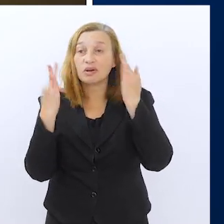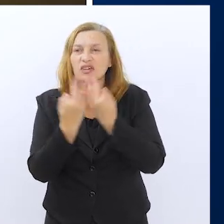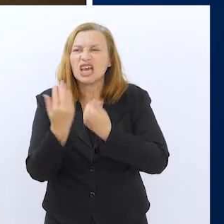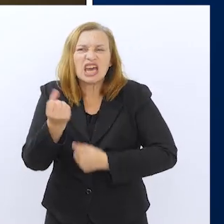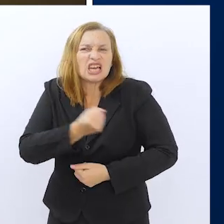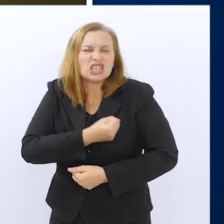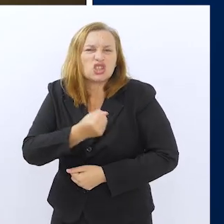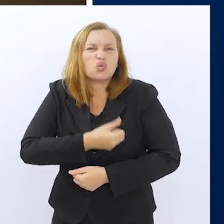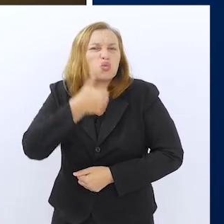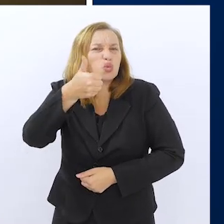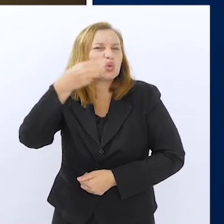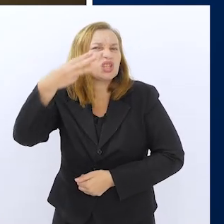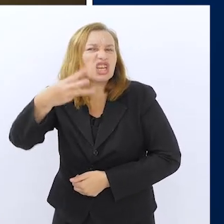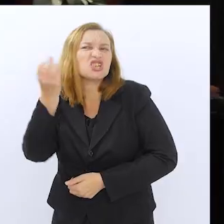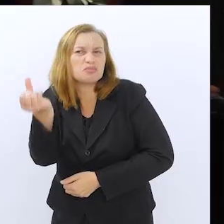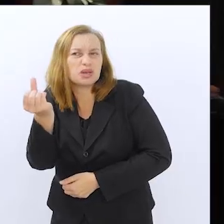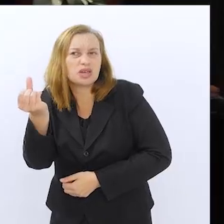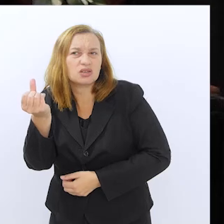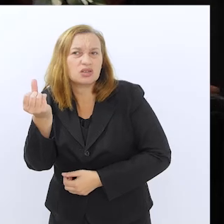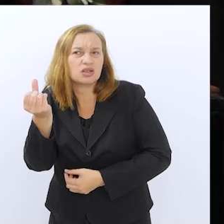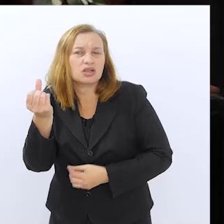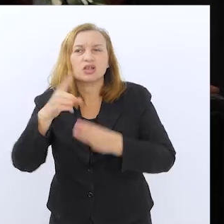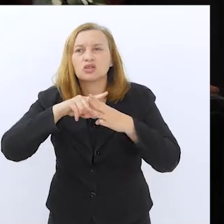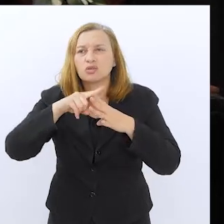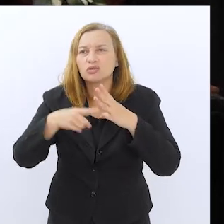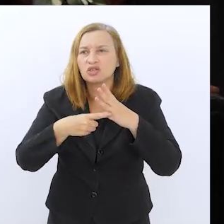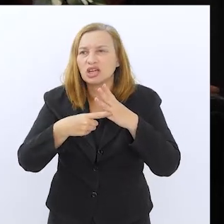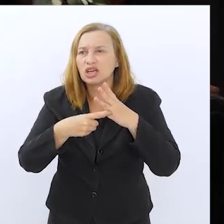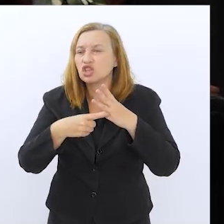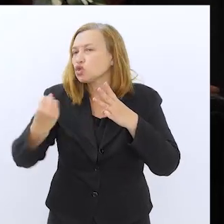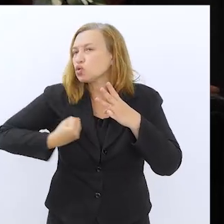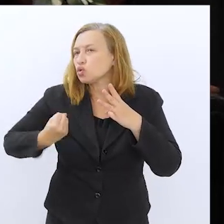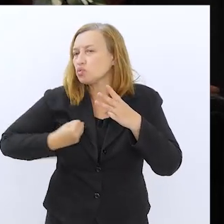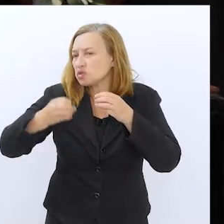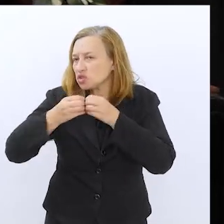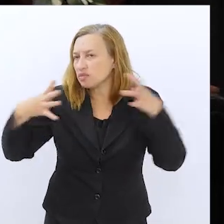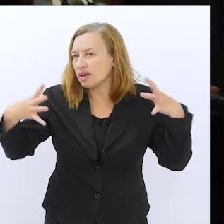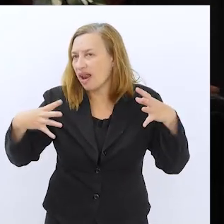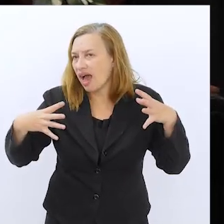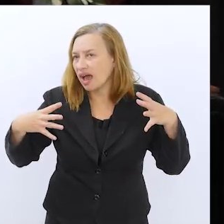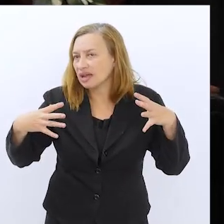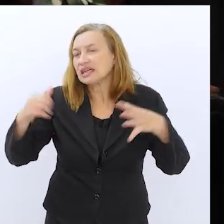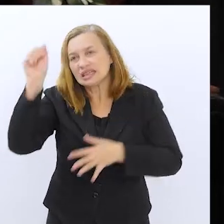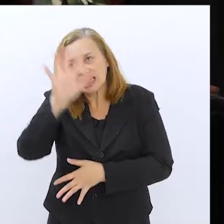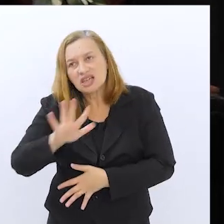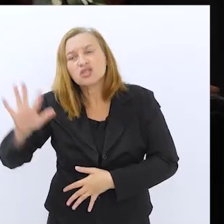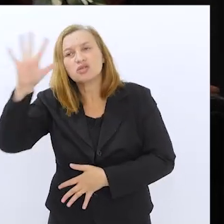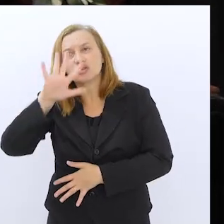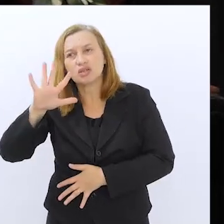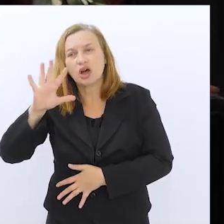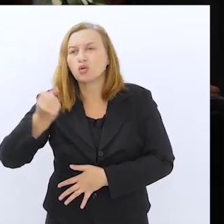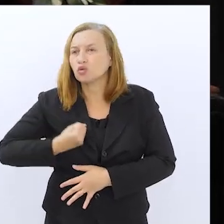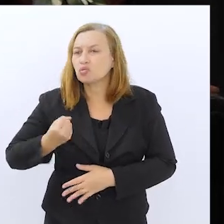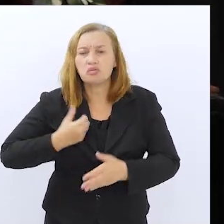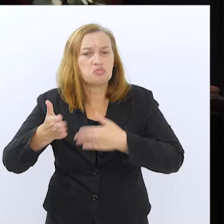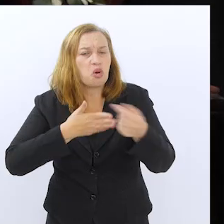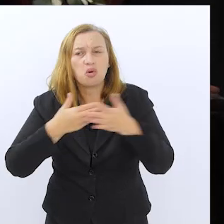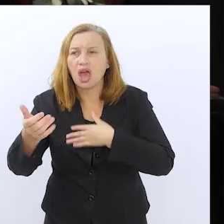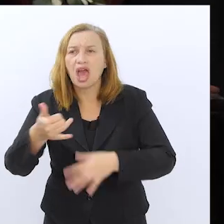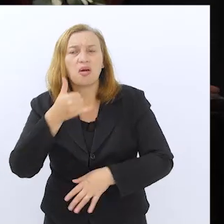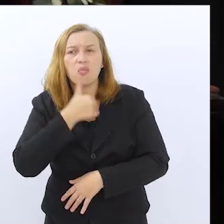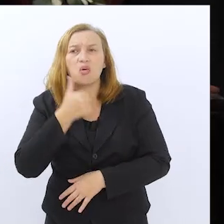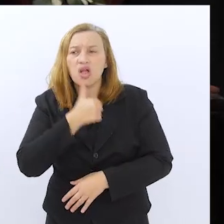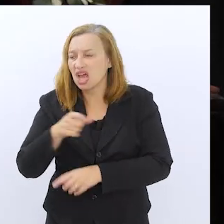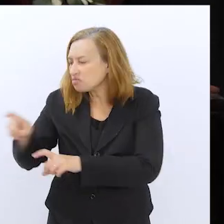acessível também para as famílias. Esse número 136 são os 3 algarismos mágicos, pelo que eu entendi, né? Um número